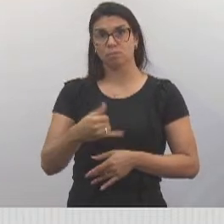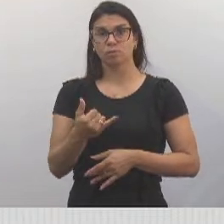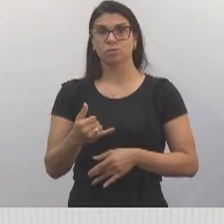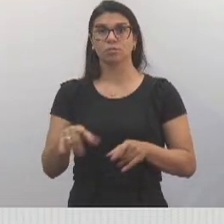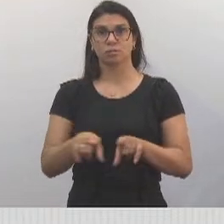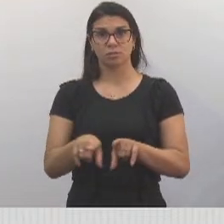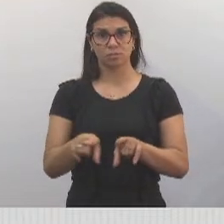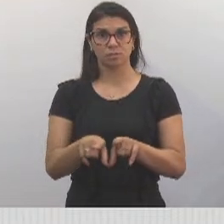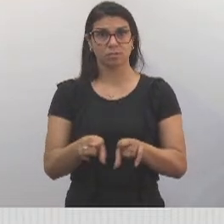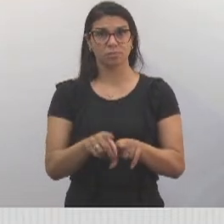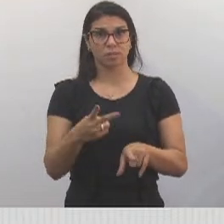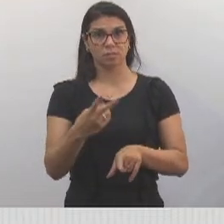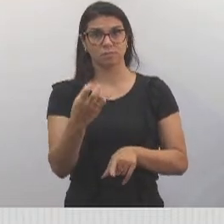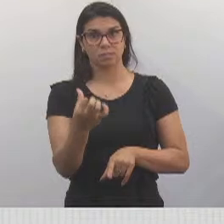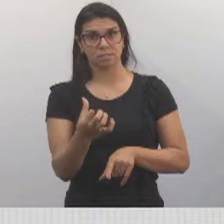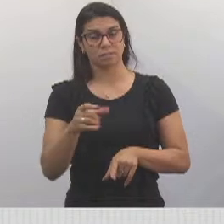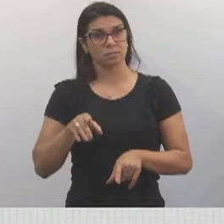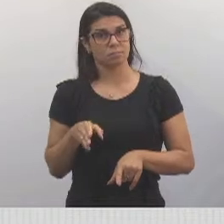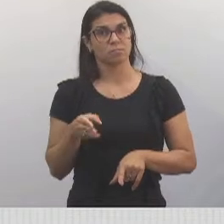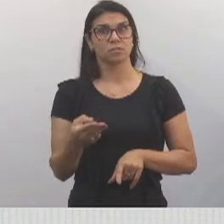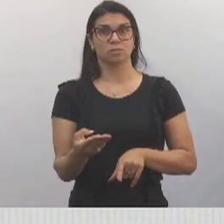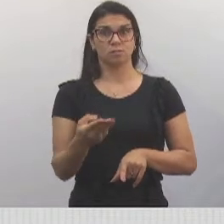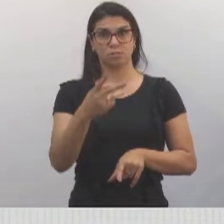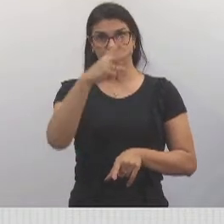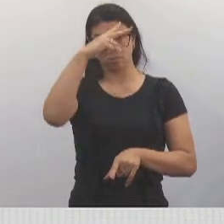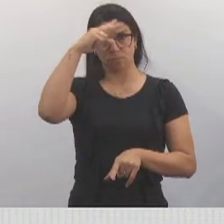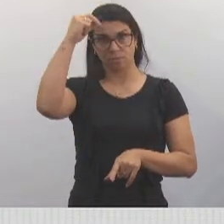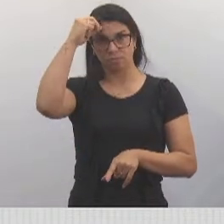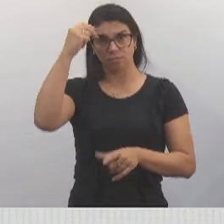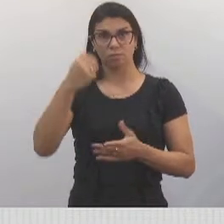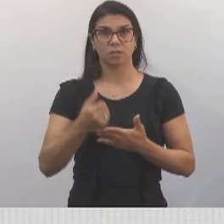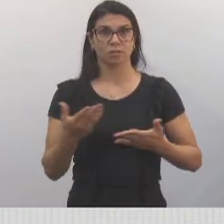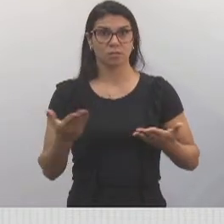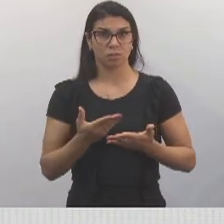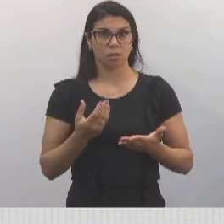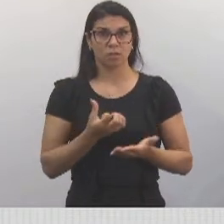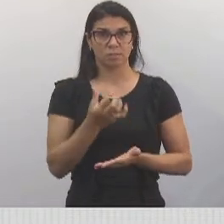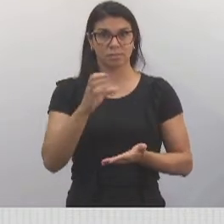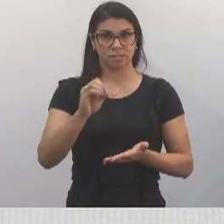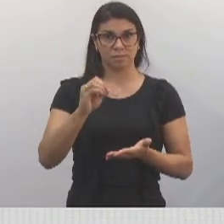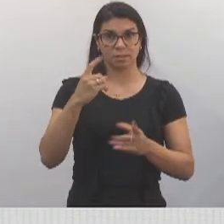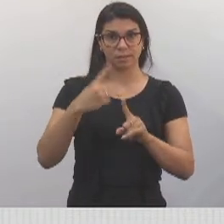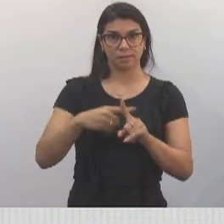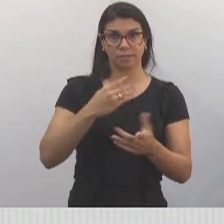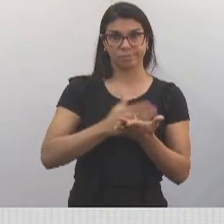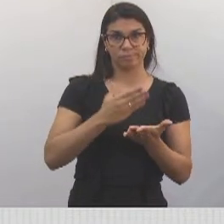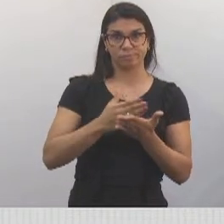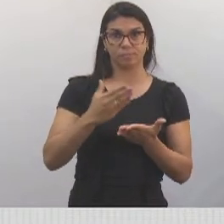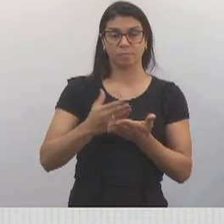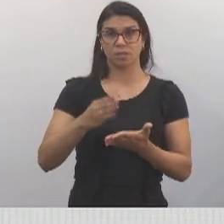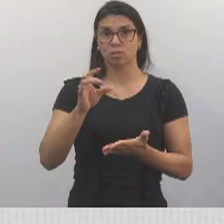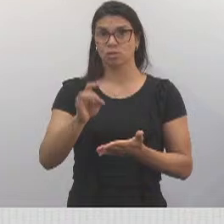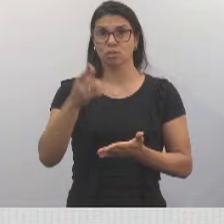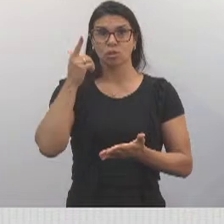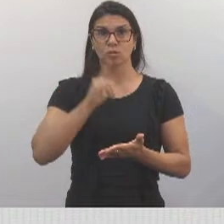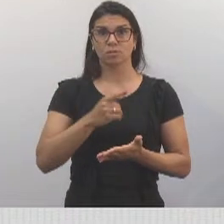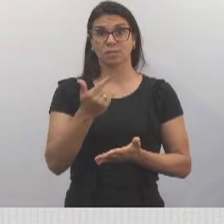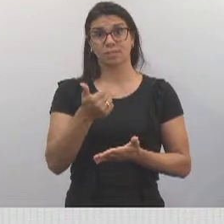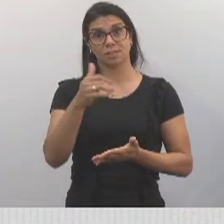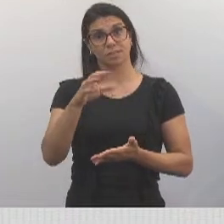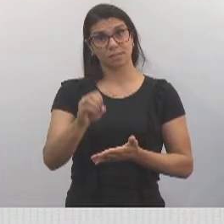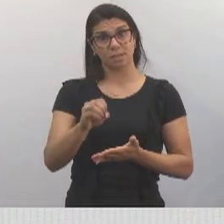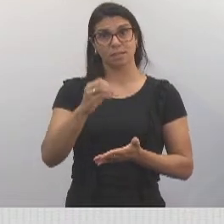um calote de 26 milhões. O prefeito atual parcelou em 60 vezes, só consegue pagar até 10